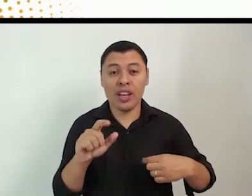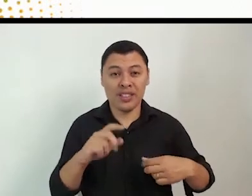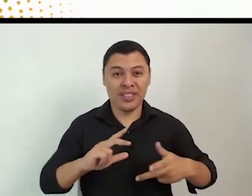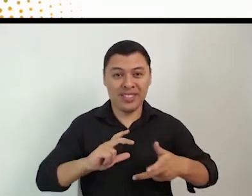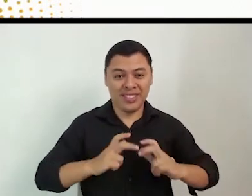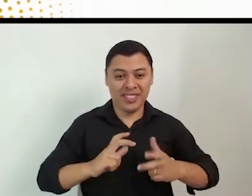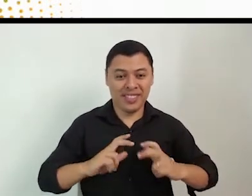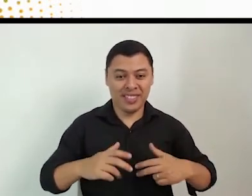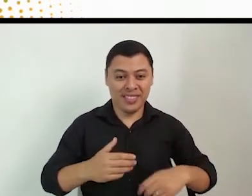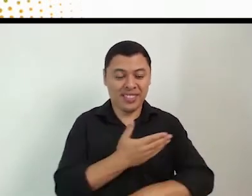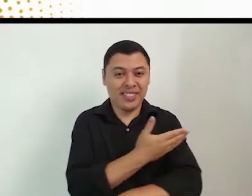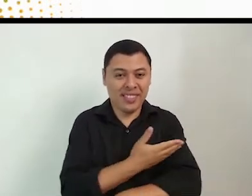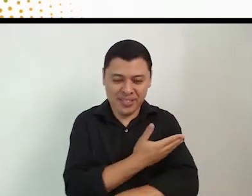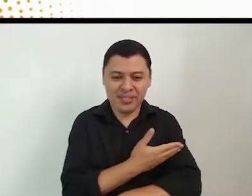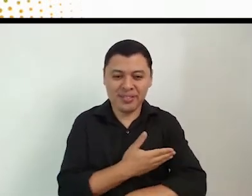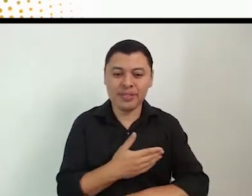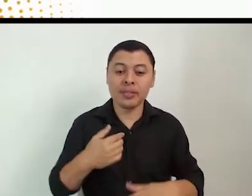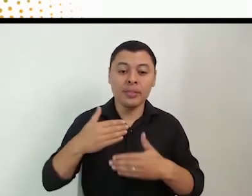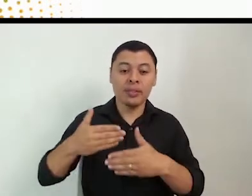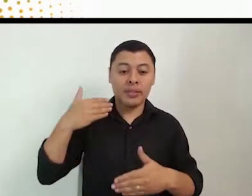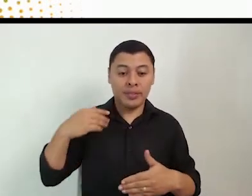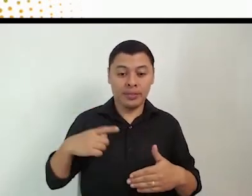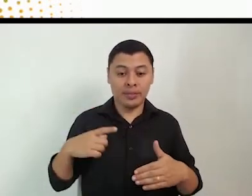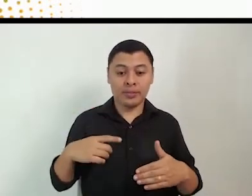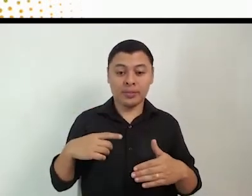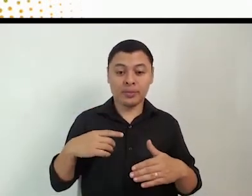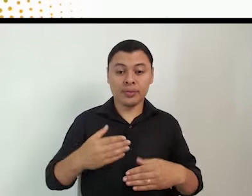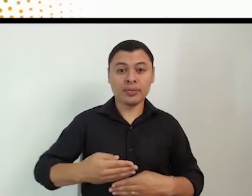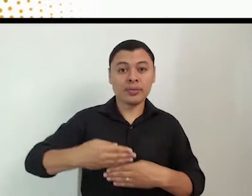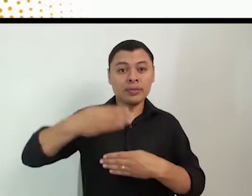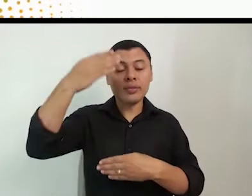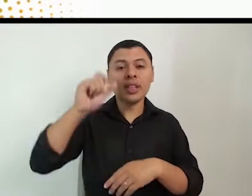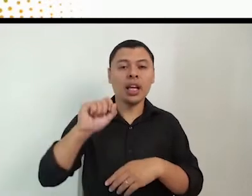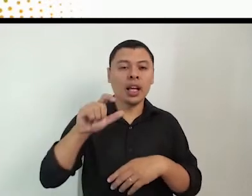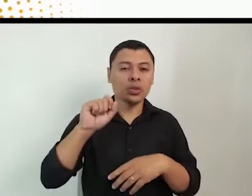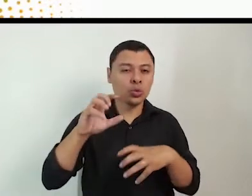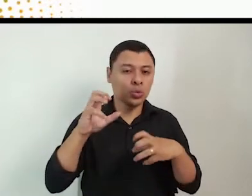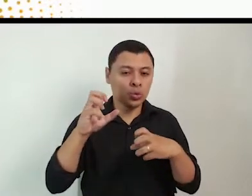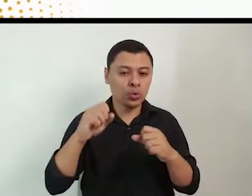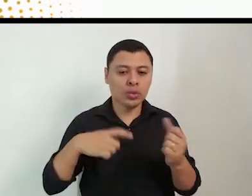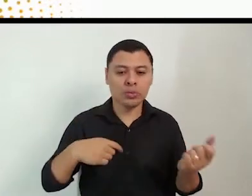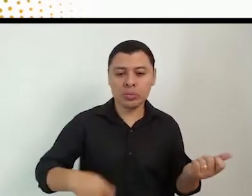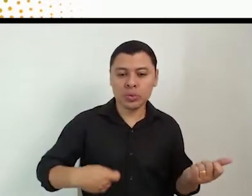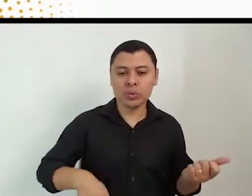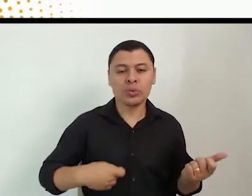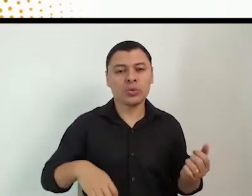TDC. No meu fundo tem uma parede azul petróleo com alguns instrumentos